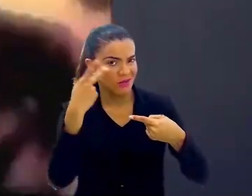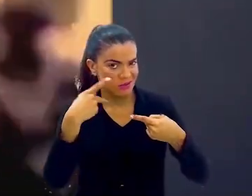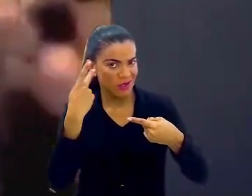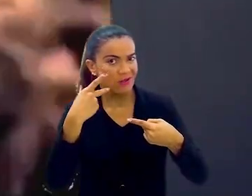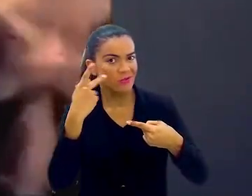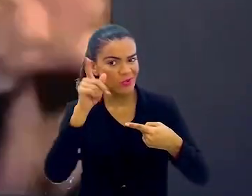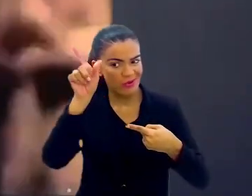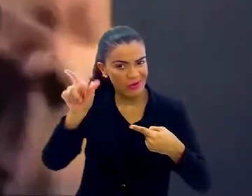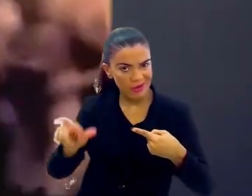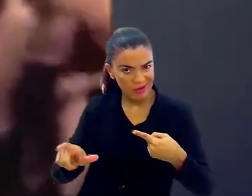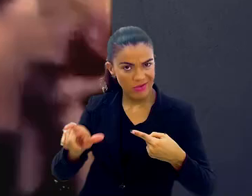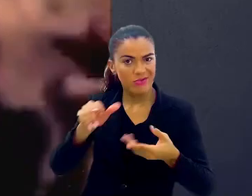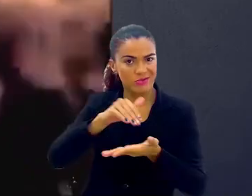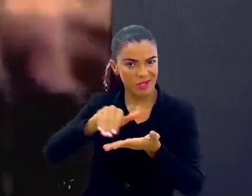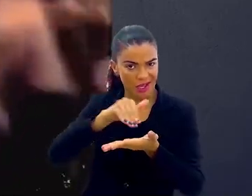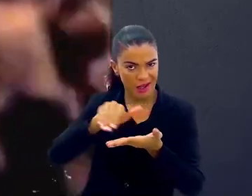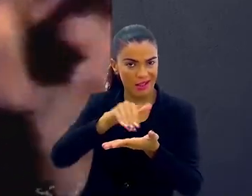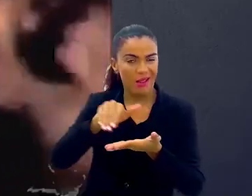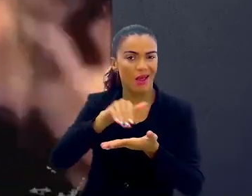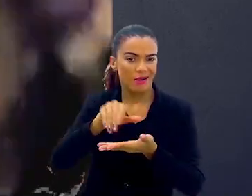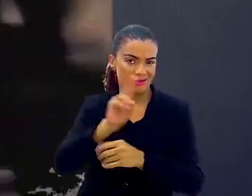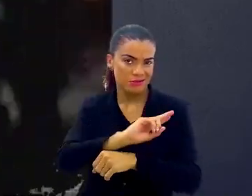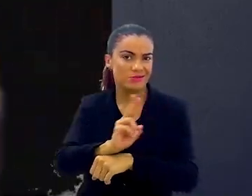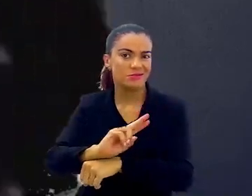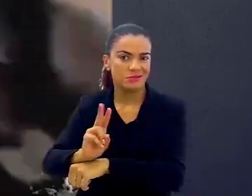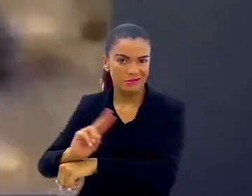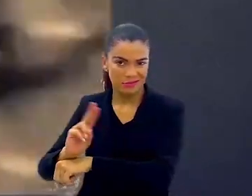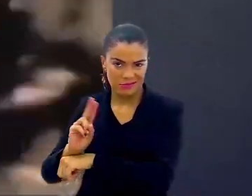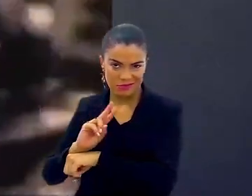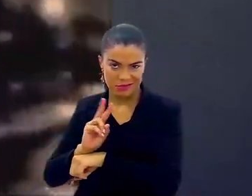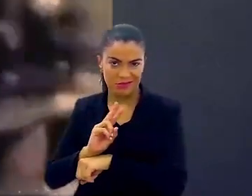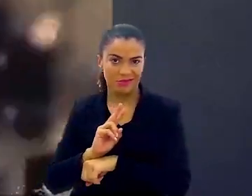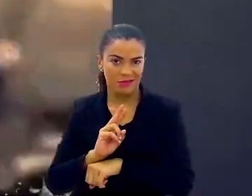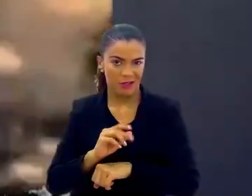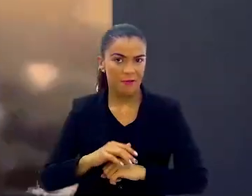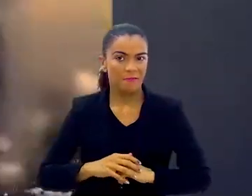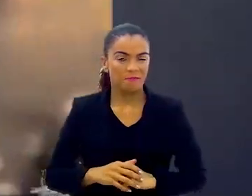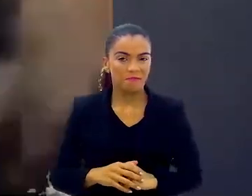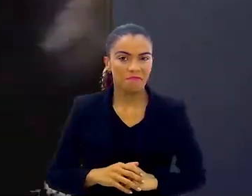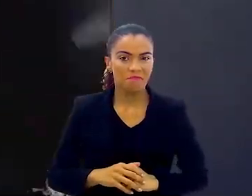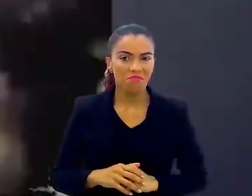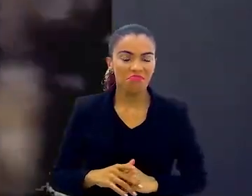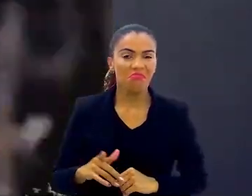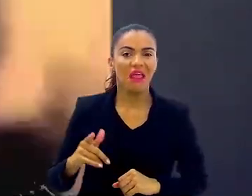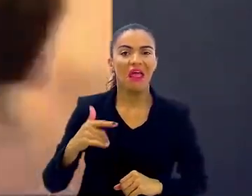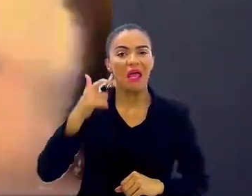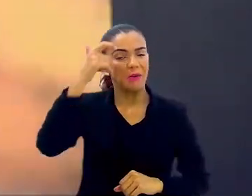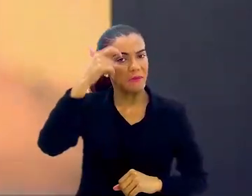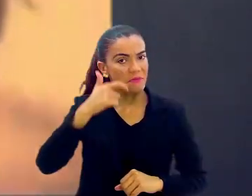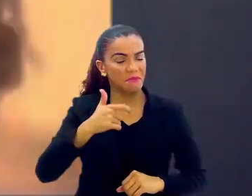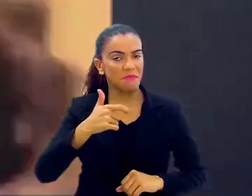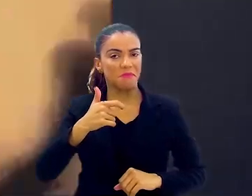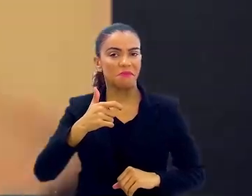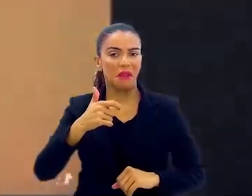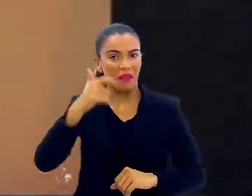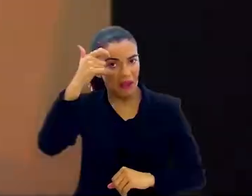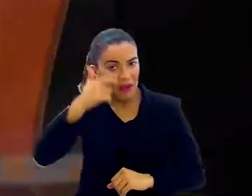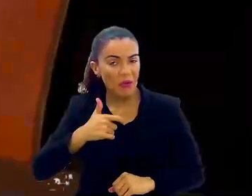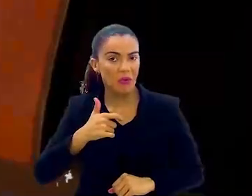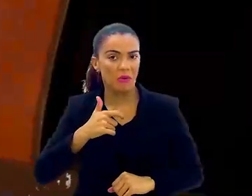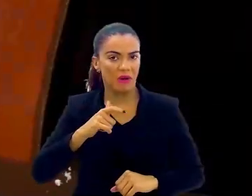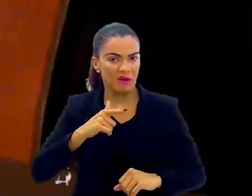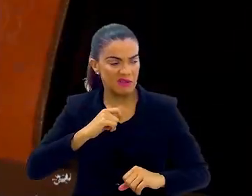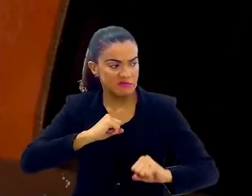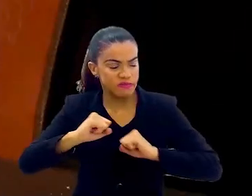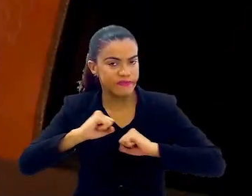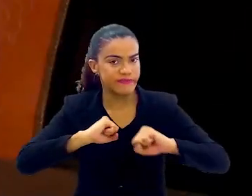adversário do secretário da época de segurança, porque Caxias tinha muito hotéis de genocínio, e